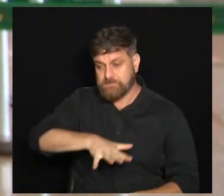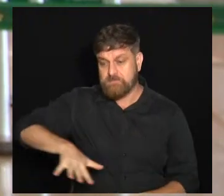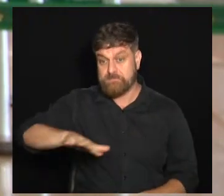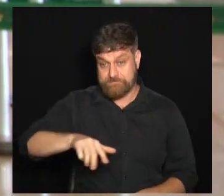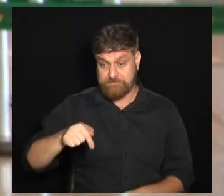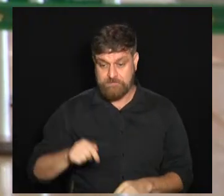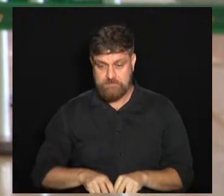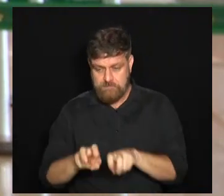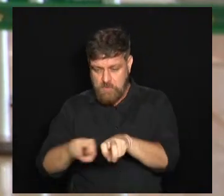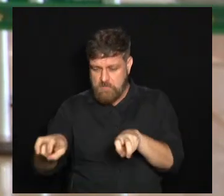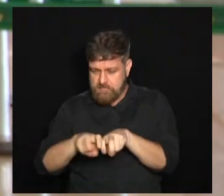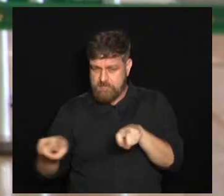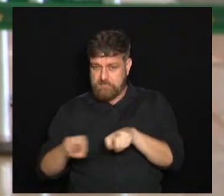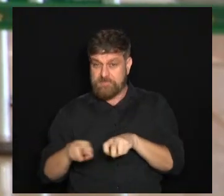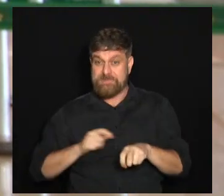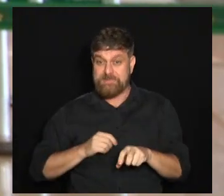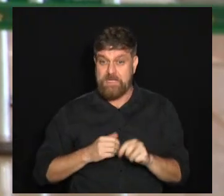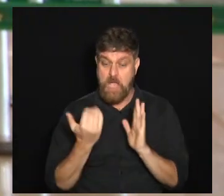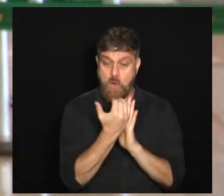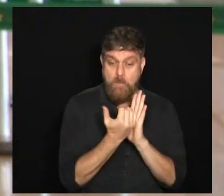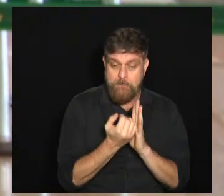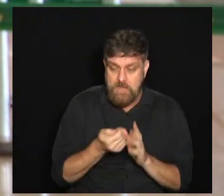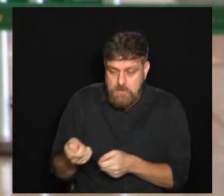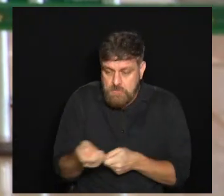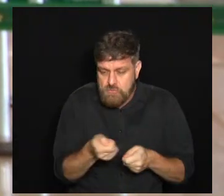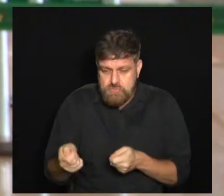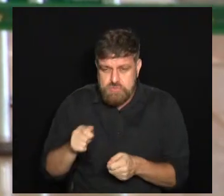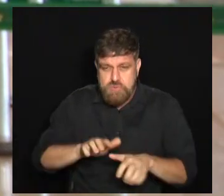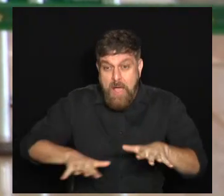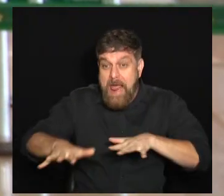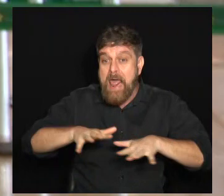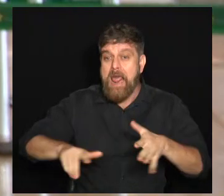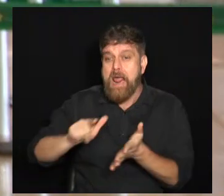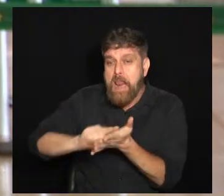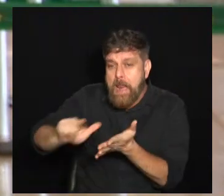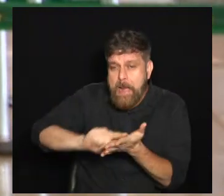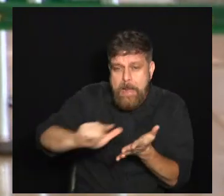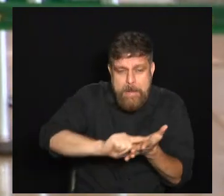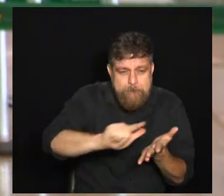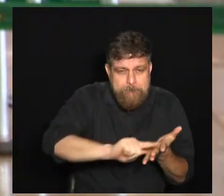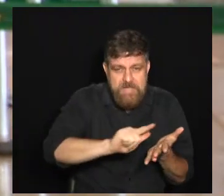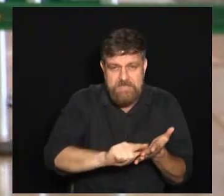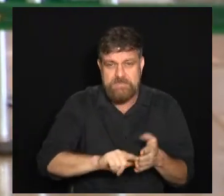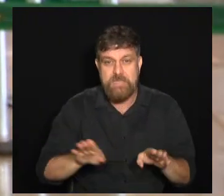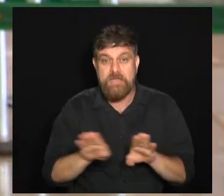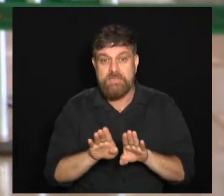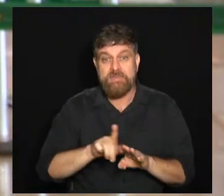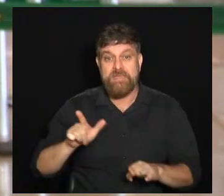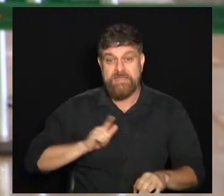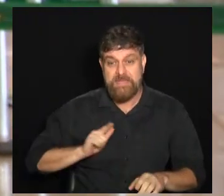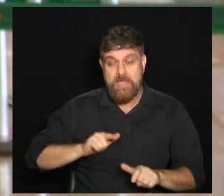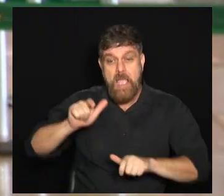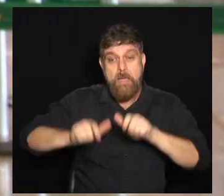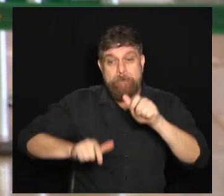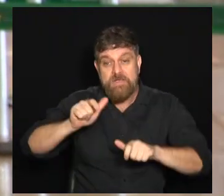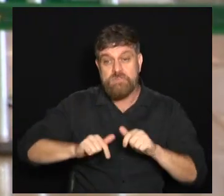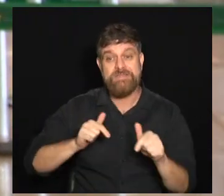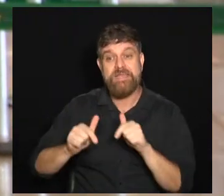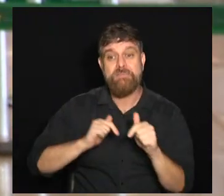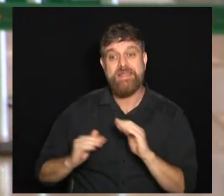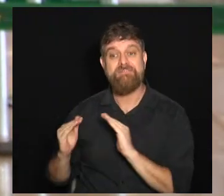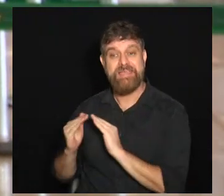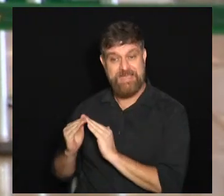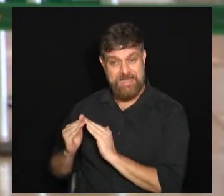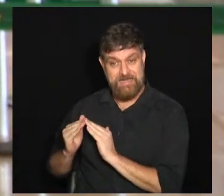foram determinadas esse plano de limpeza, né? E a partir daí teve um home office também, para ficar apenas os